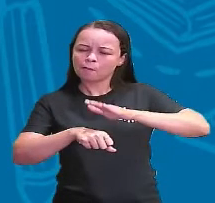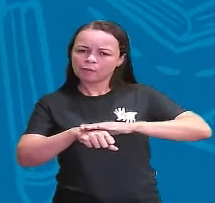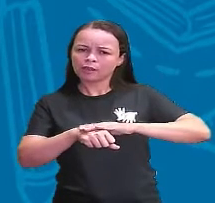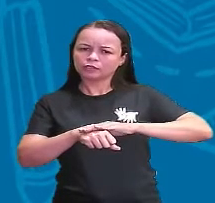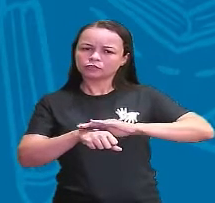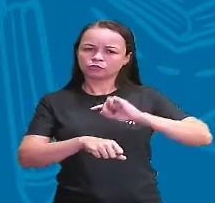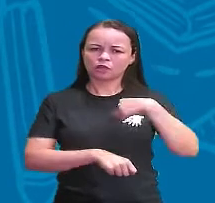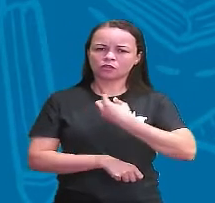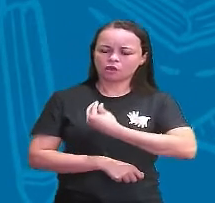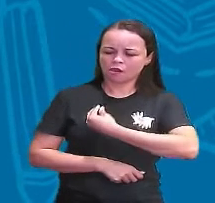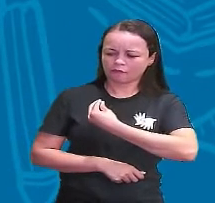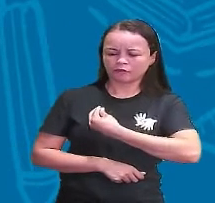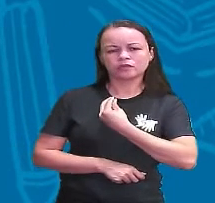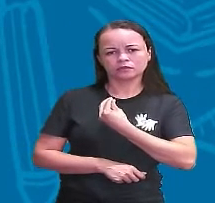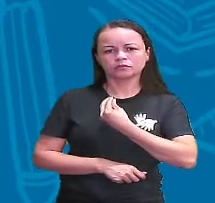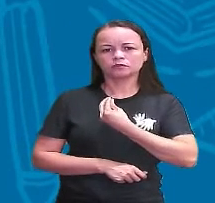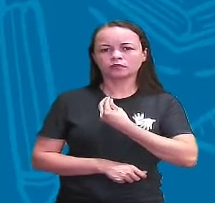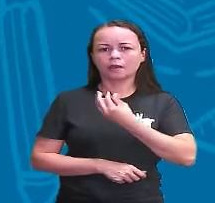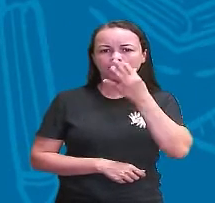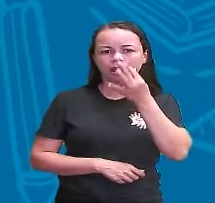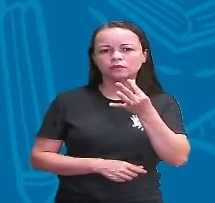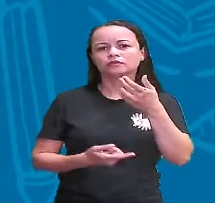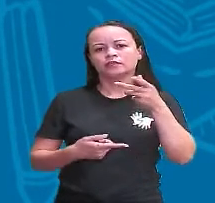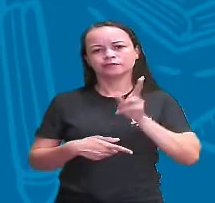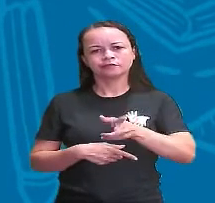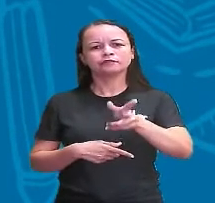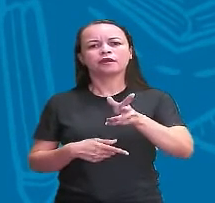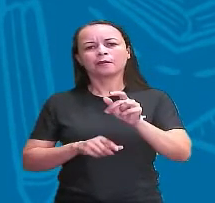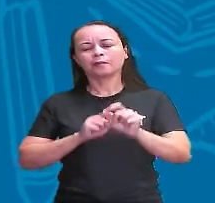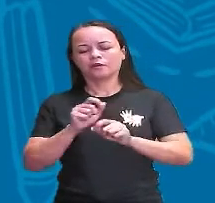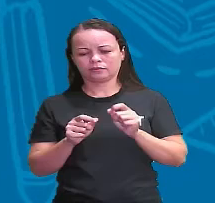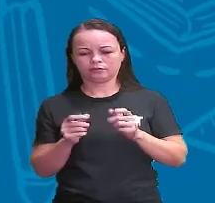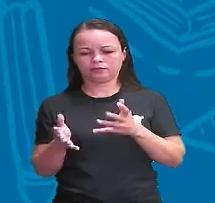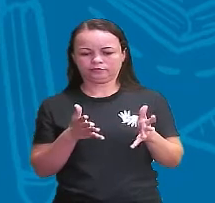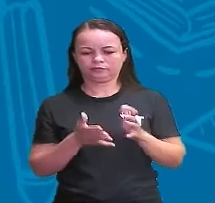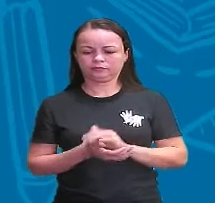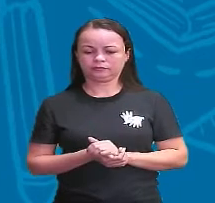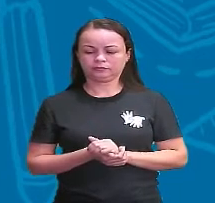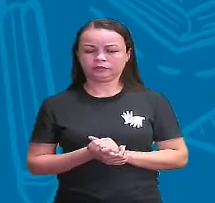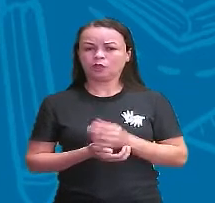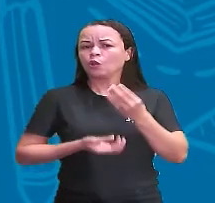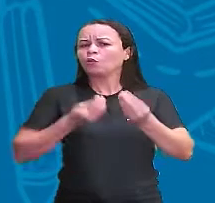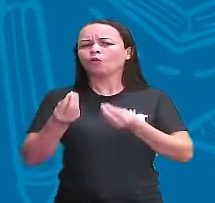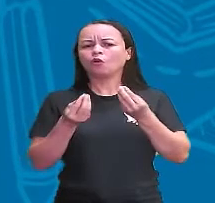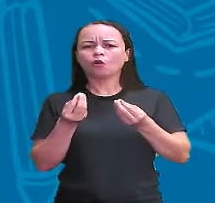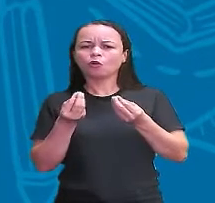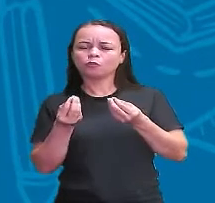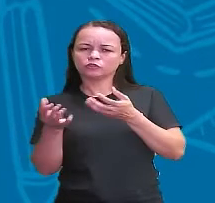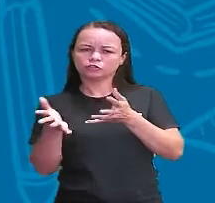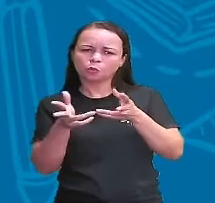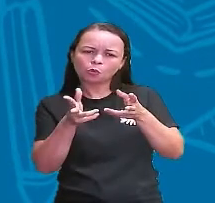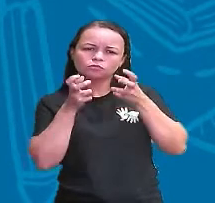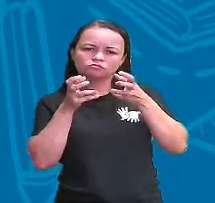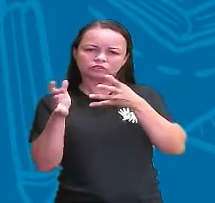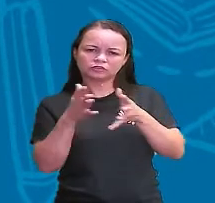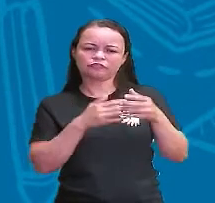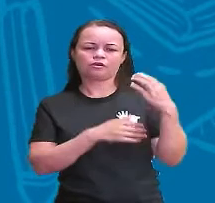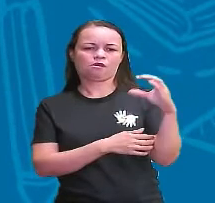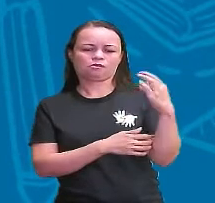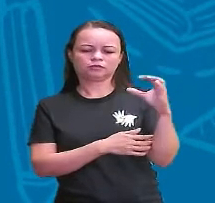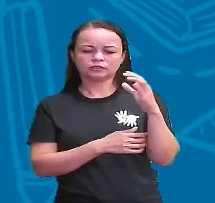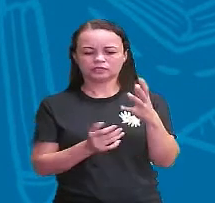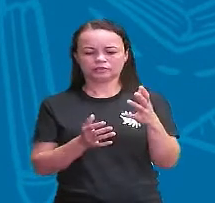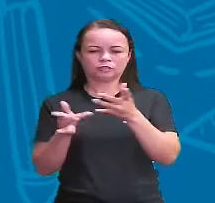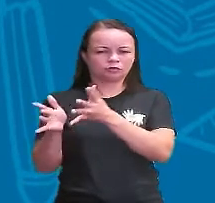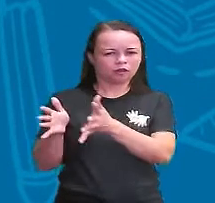presente? De que forma a gente pode enxergar a ciência? Essa e outras perguntas a gente vai responder ao longo da nossa